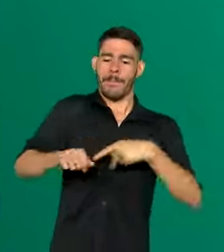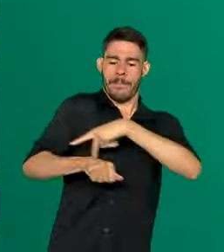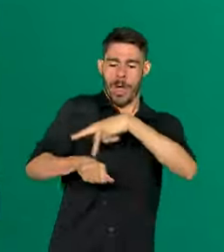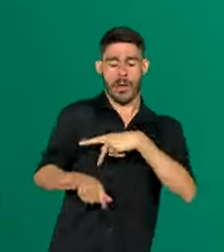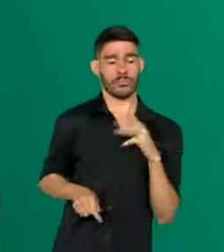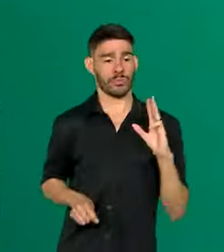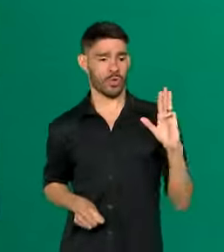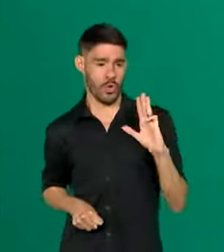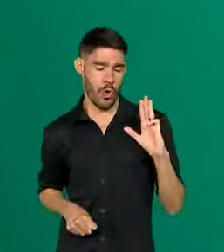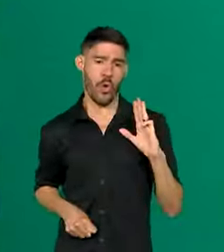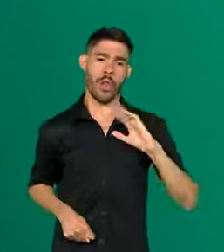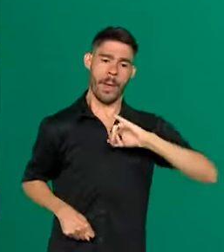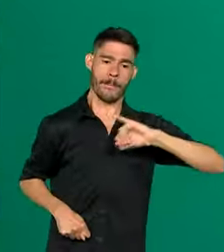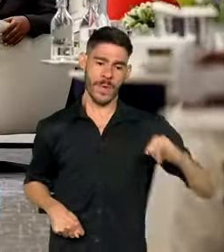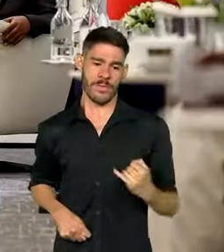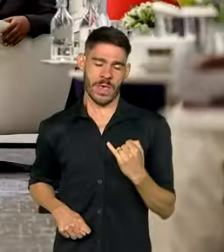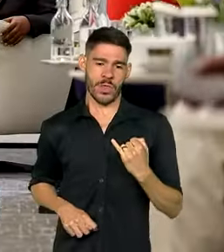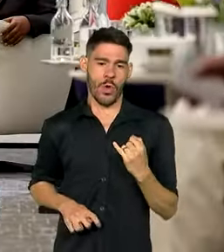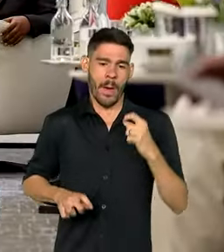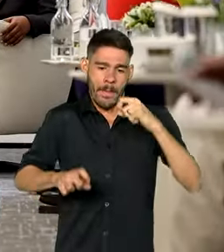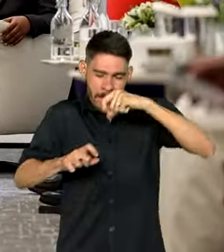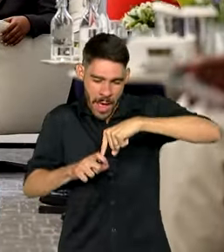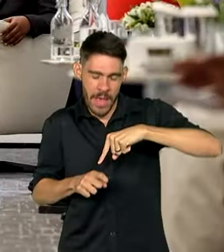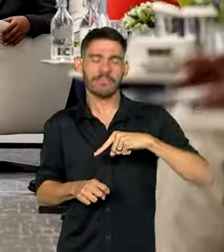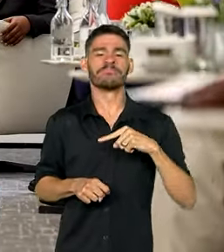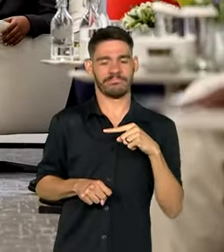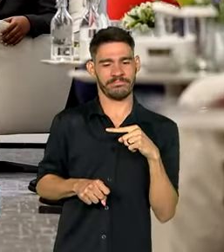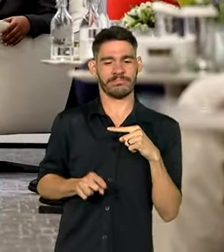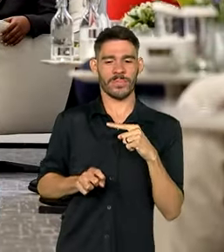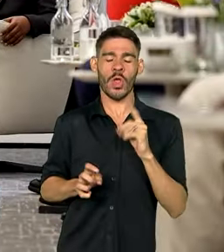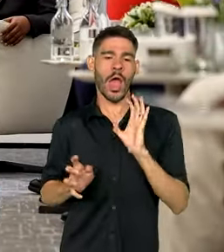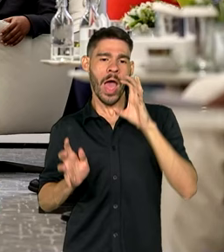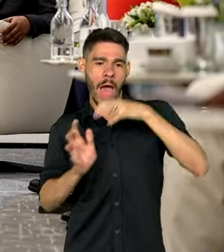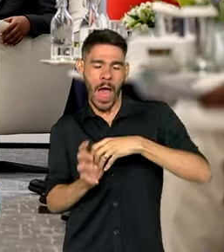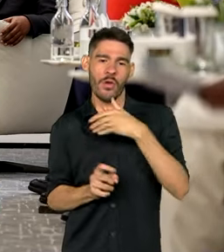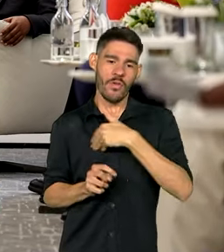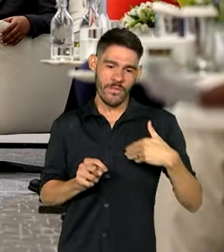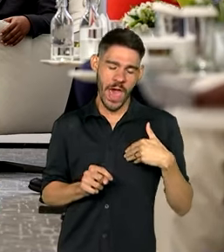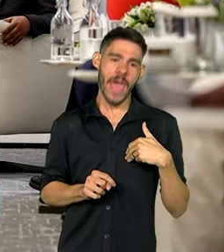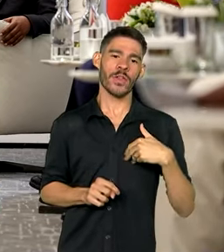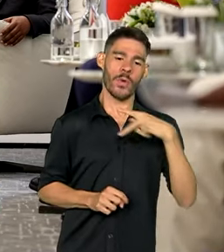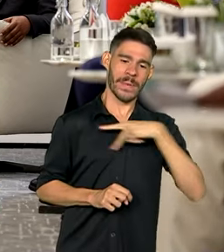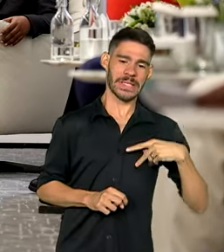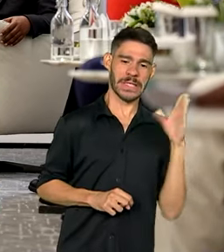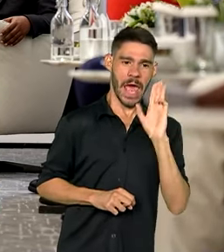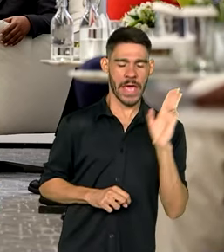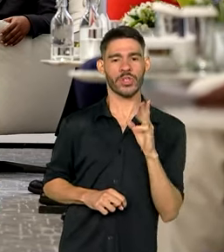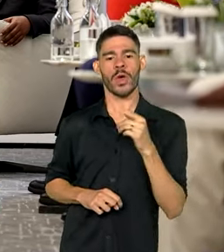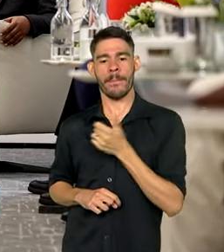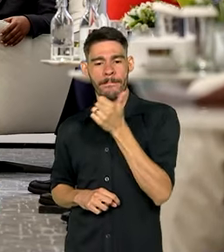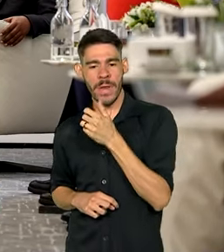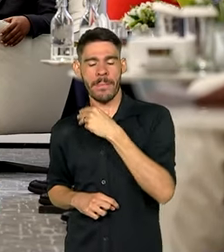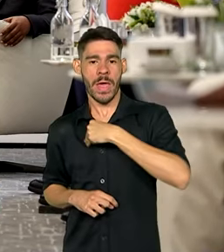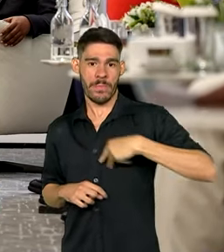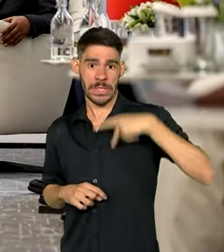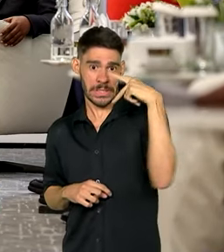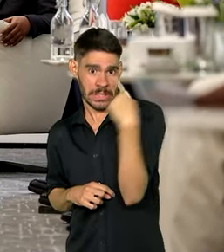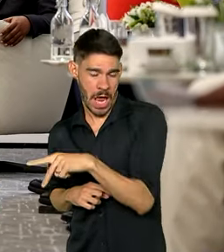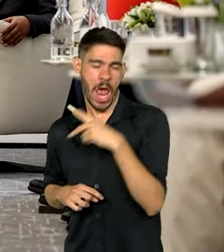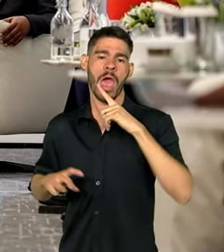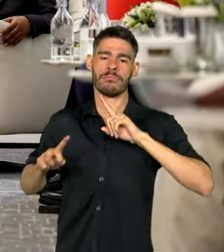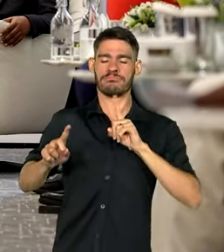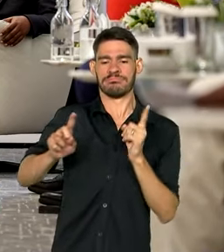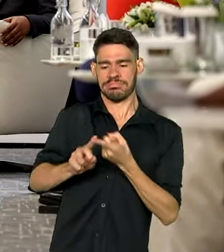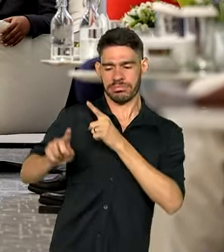aproveitou a visita para plantar uma muda. Na sede do governo, o presidente Lula e o primeiro-ministro da Etiópia, Abiy Ahmed, reforçaram